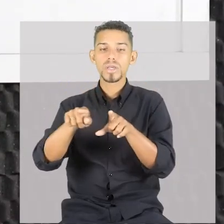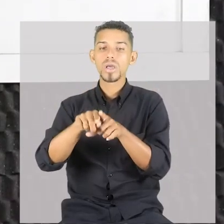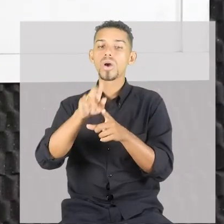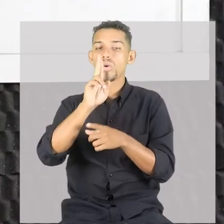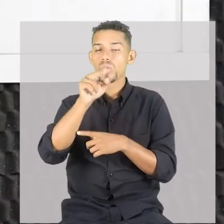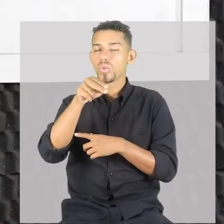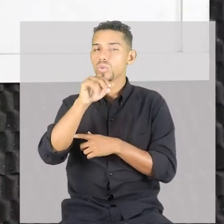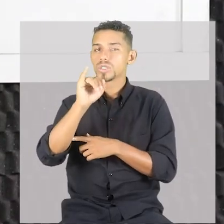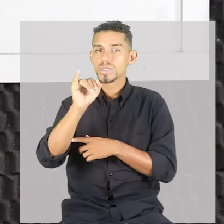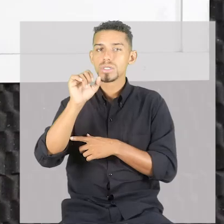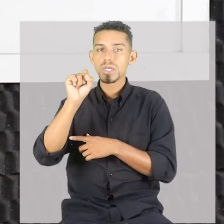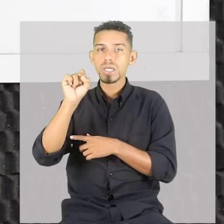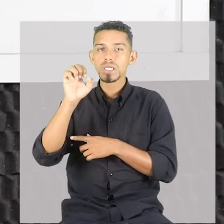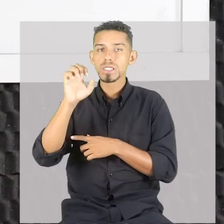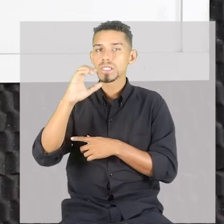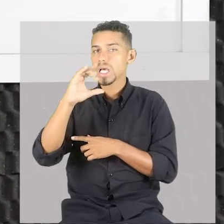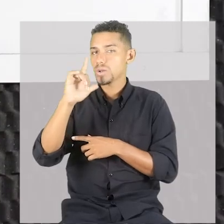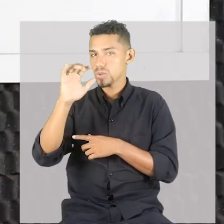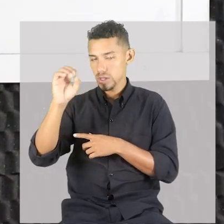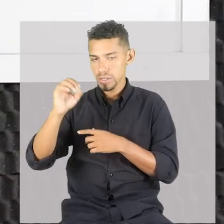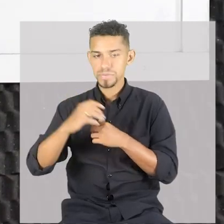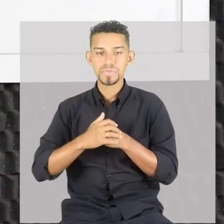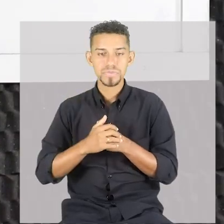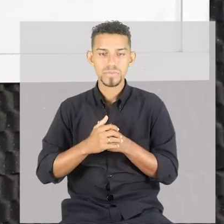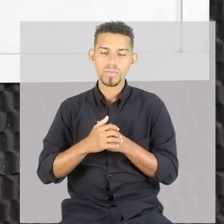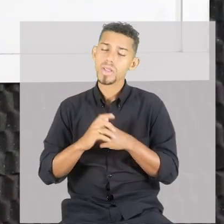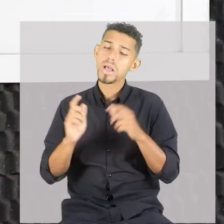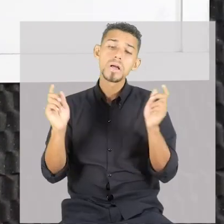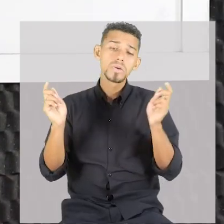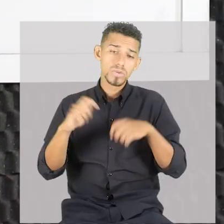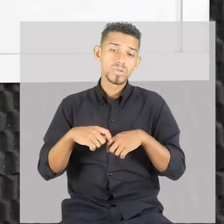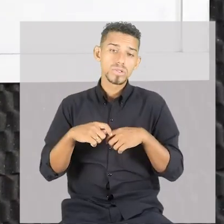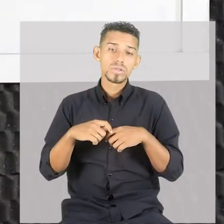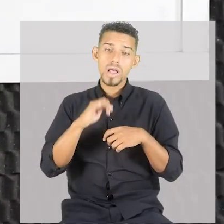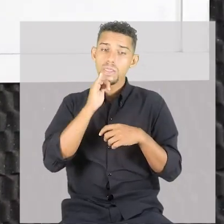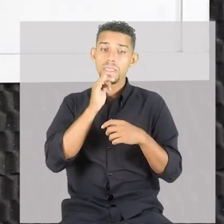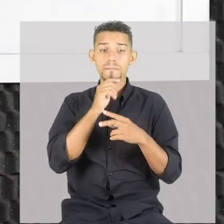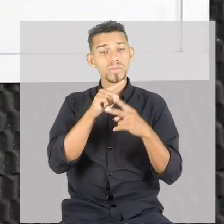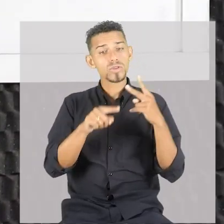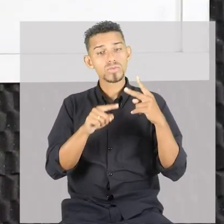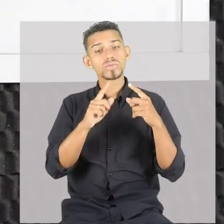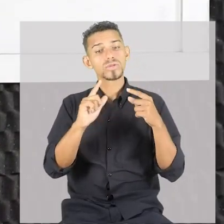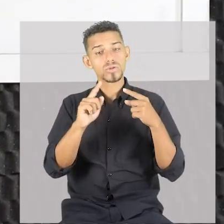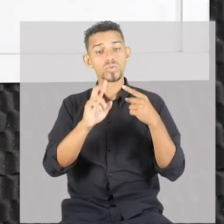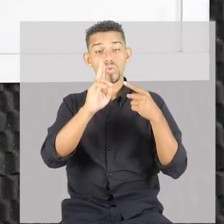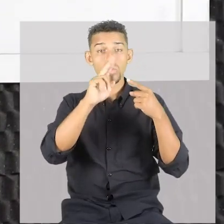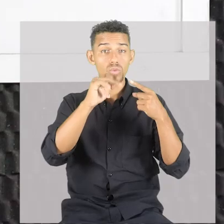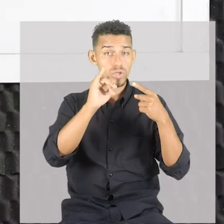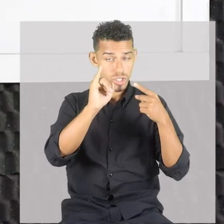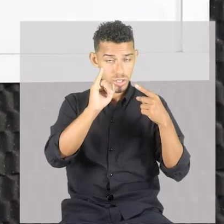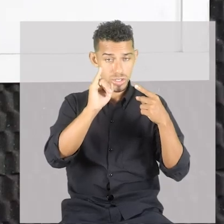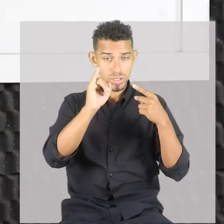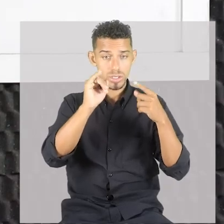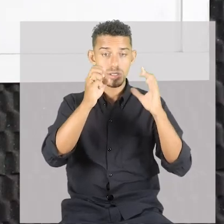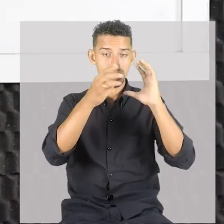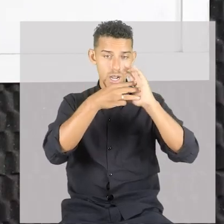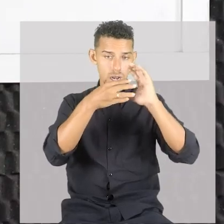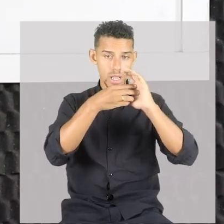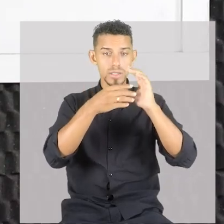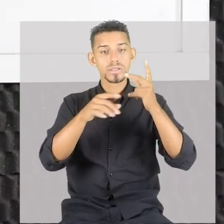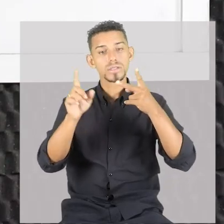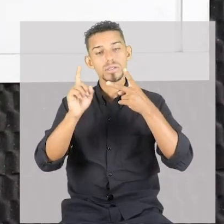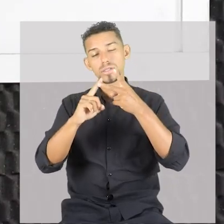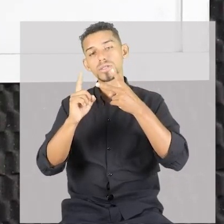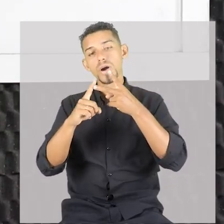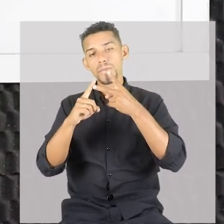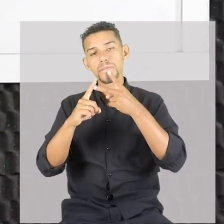Raíssa? As algas a gente pode classificar de 2 formas. Existem algas que são unicelulares,